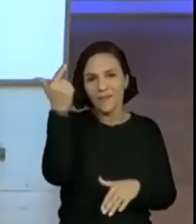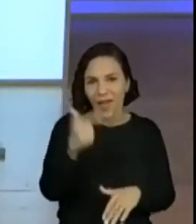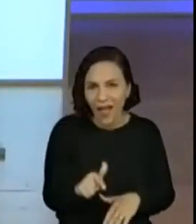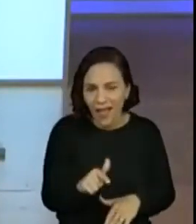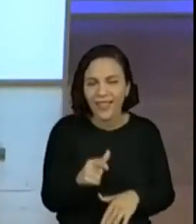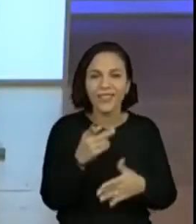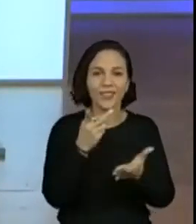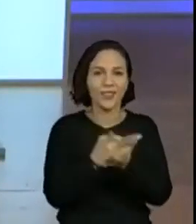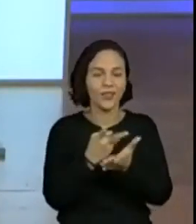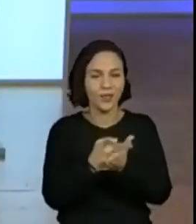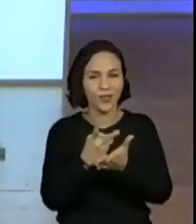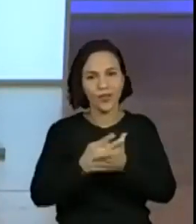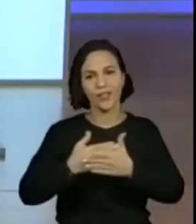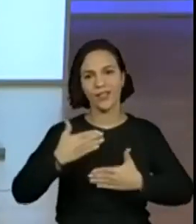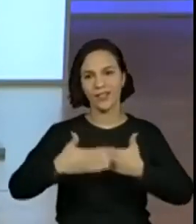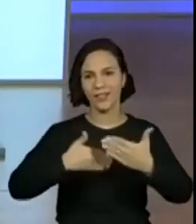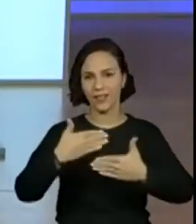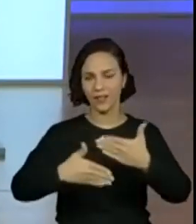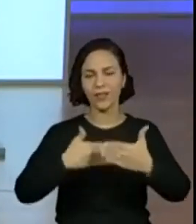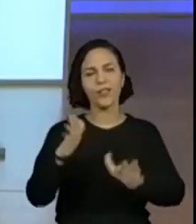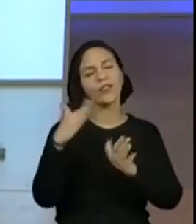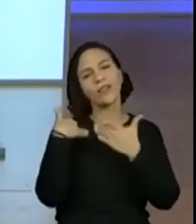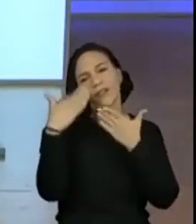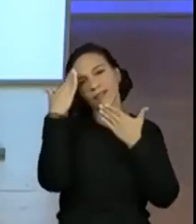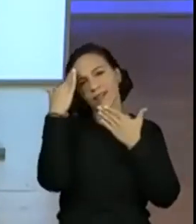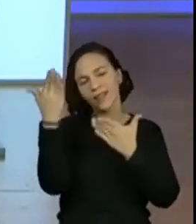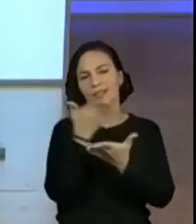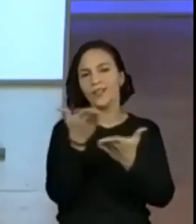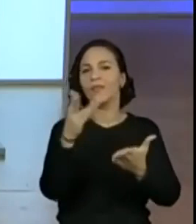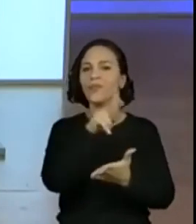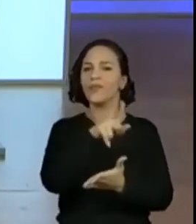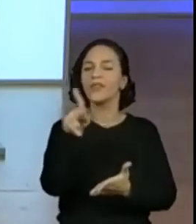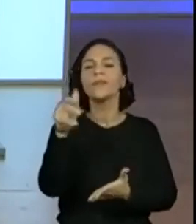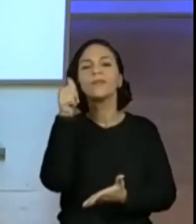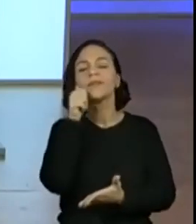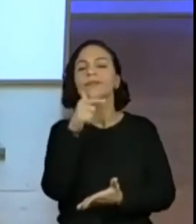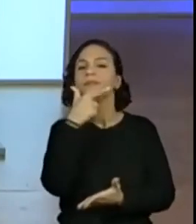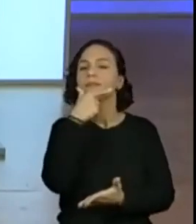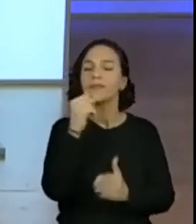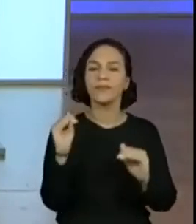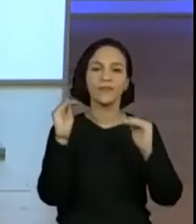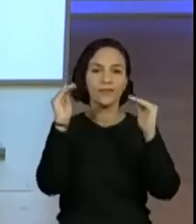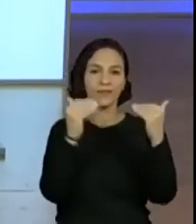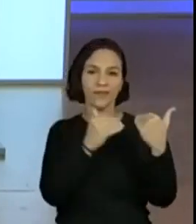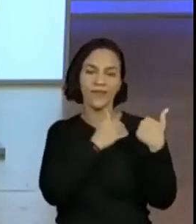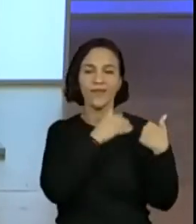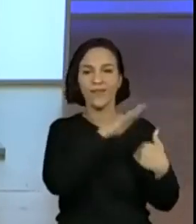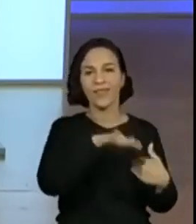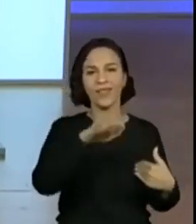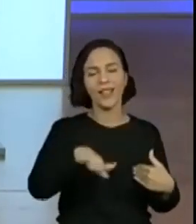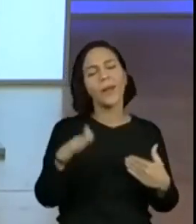gente continua aí a sequência. Já agradeço professores, professoras, responsáveis,